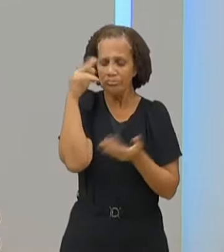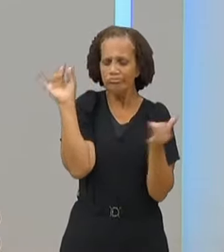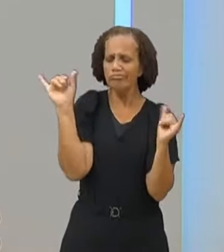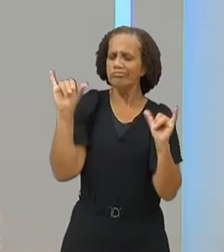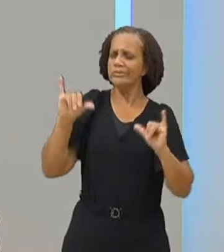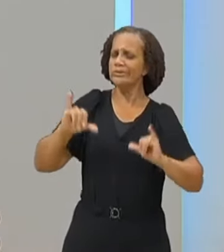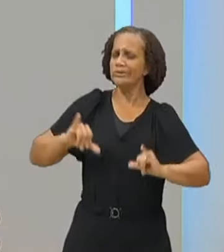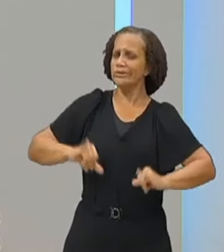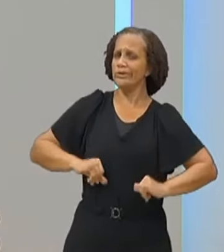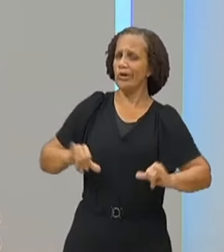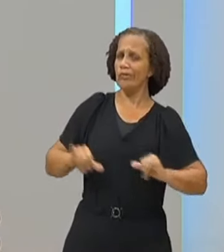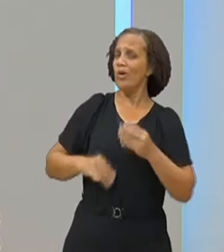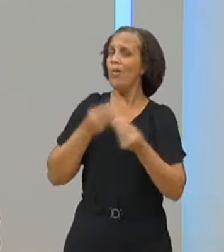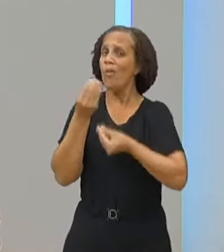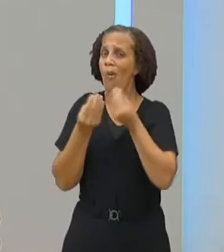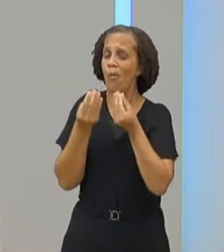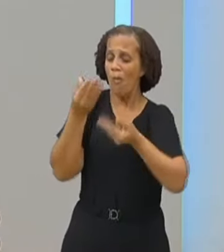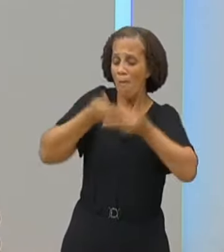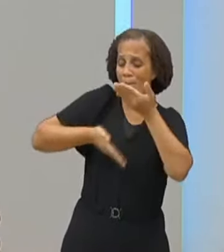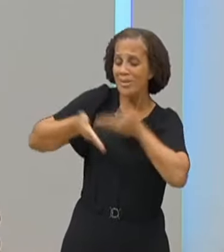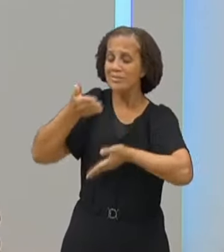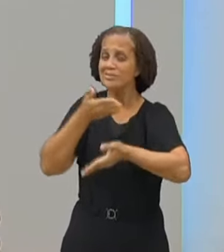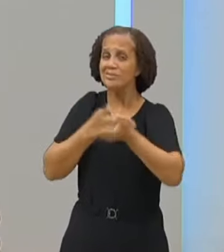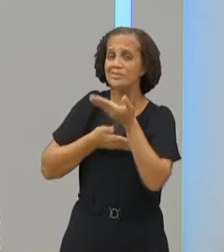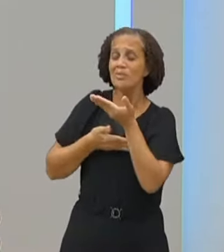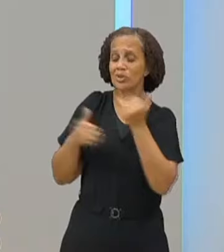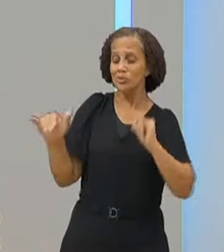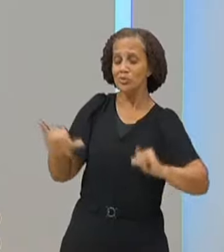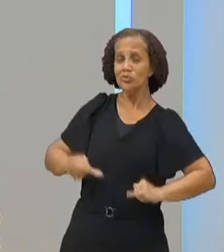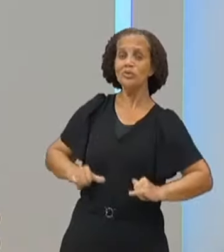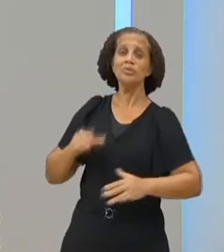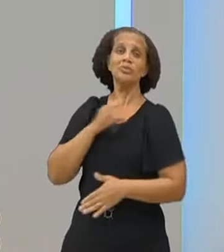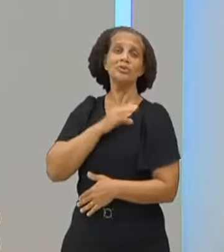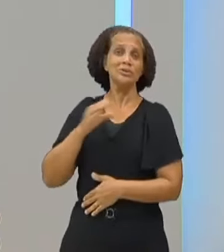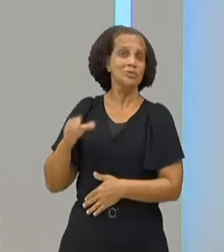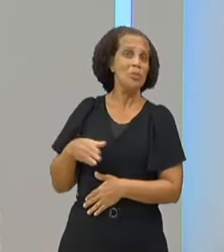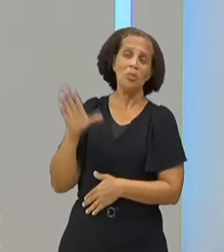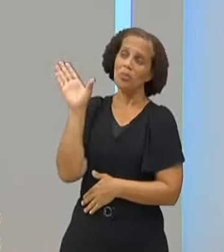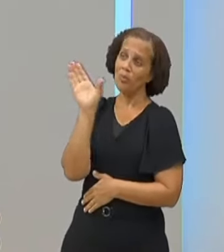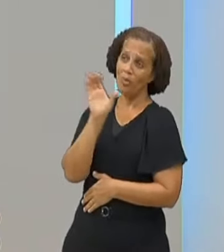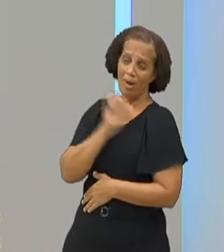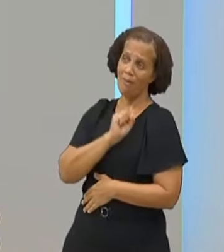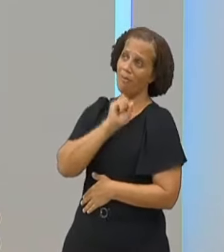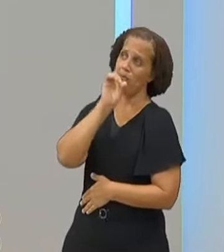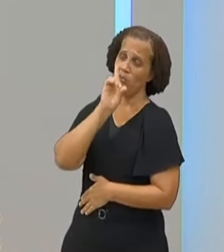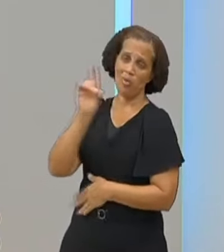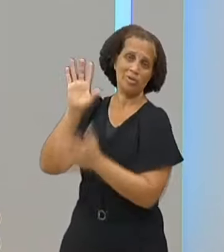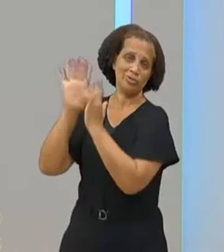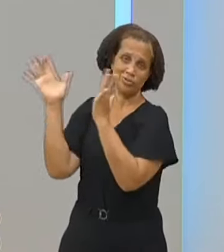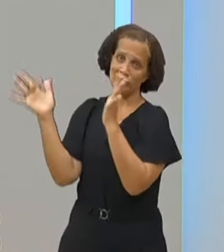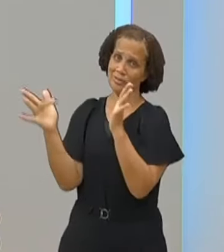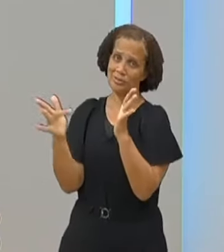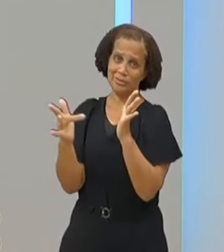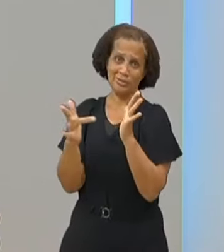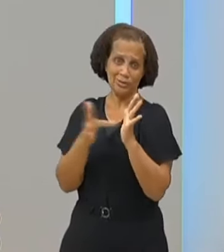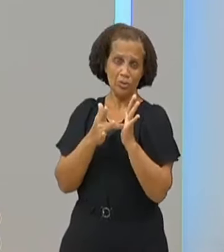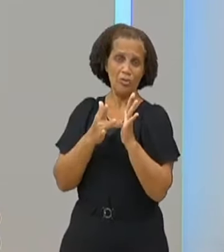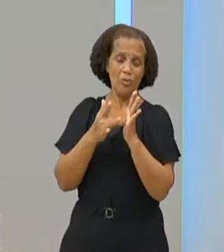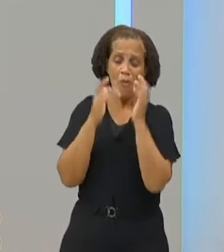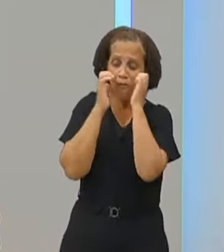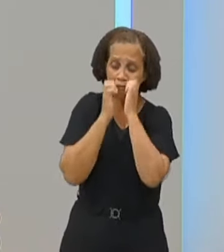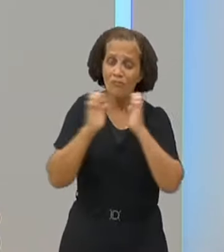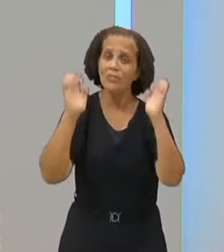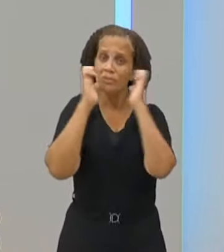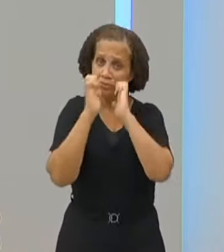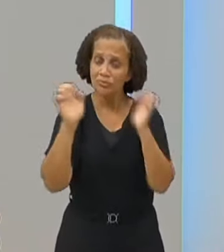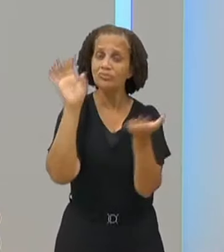sofre participando das aflições de Cristo. Ele sofre por amor a Cristo, pela causa do